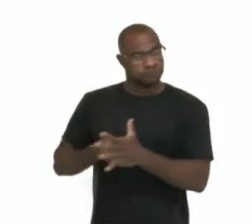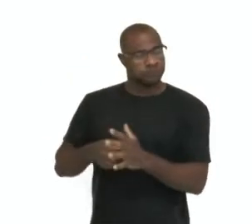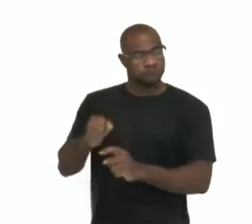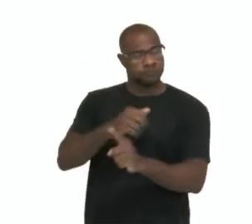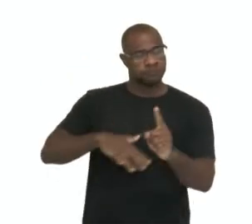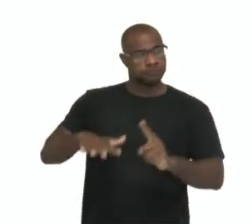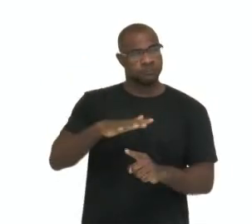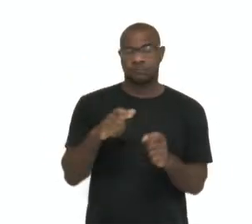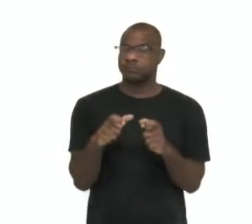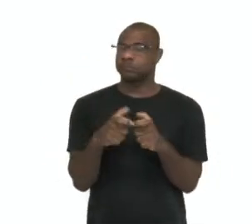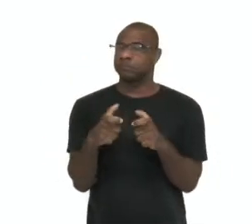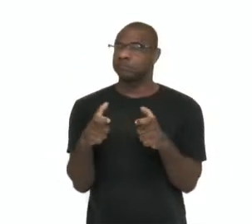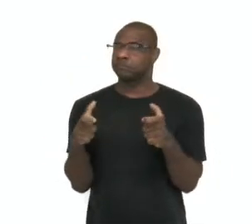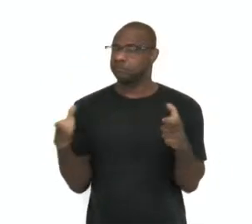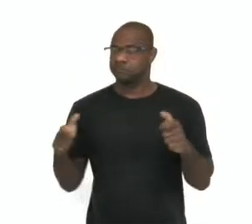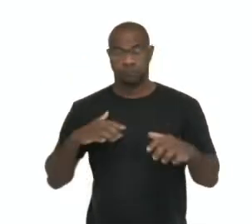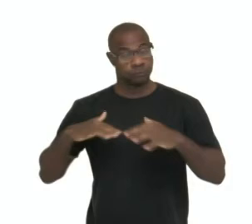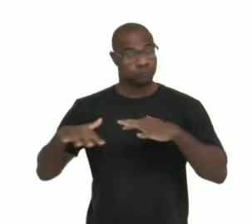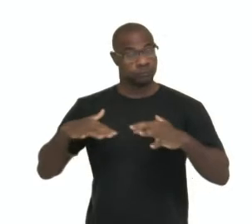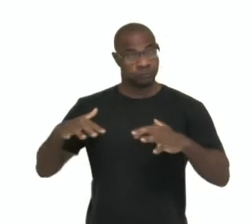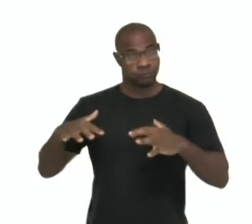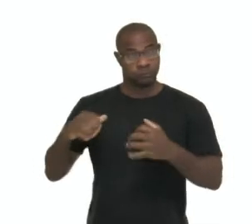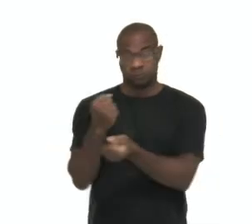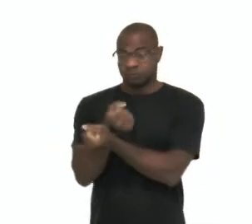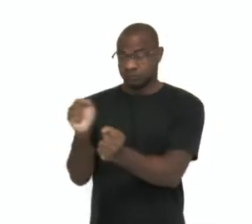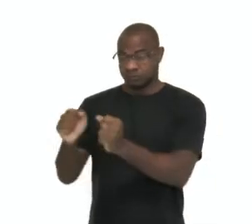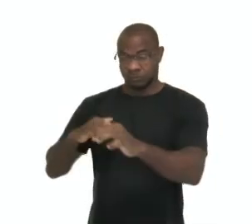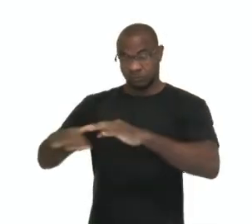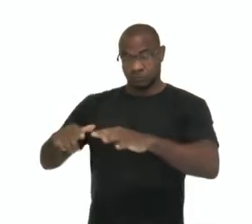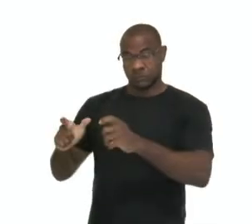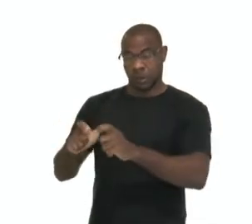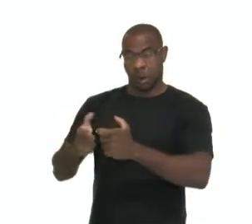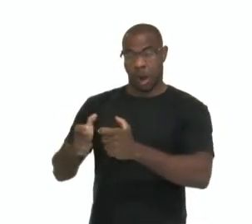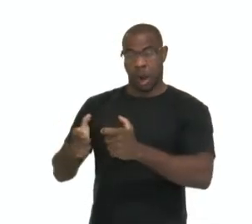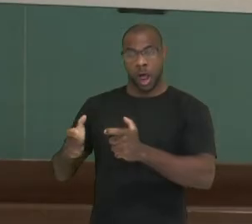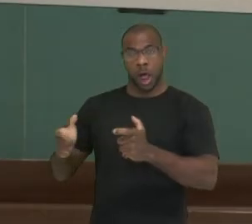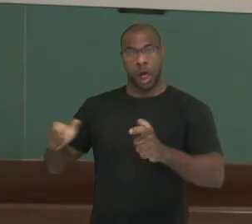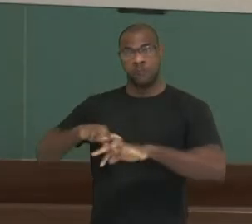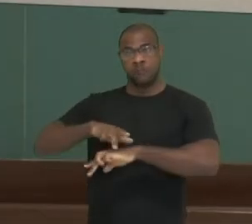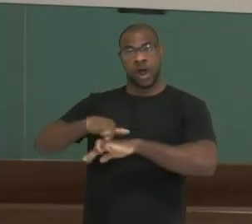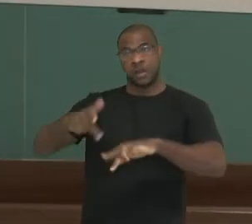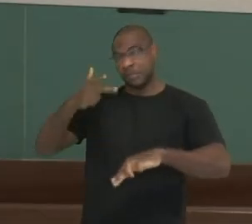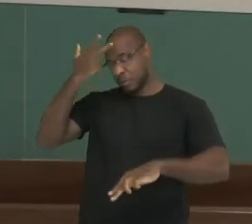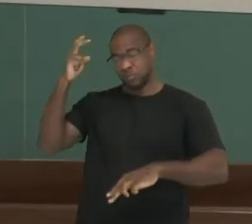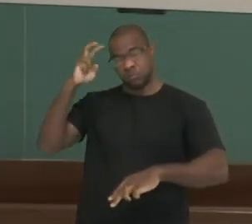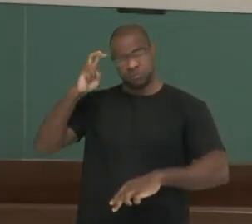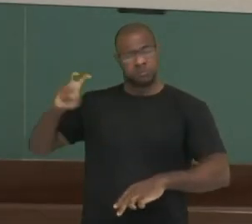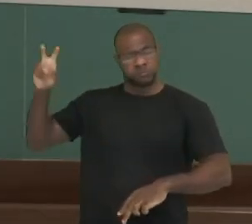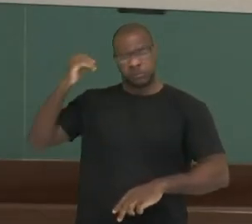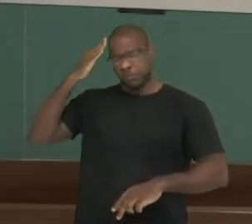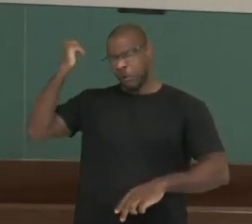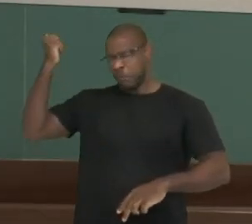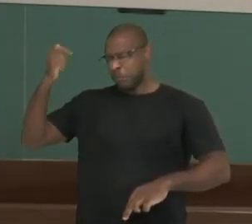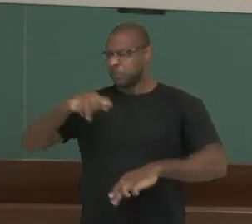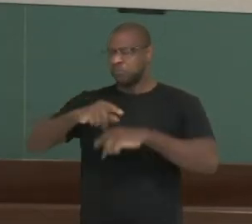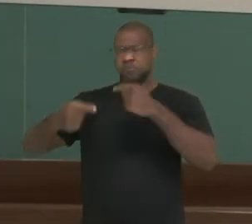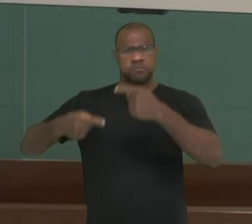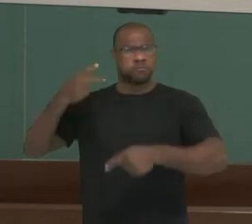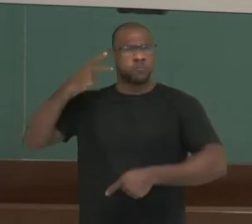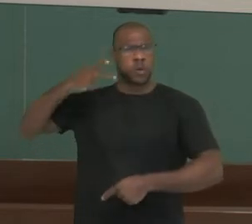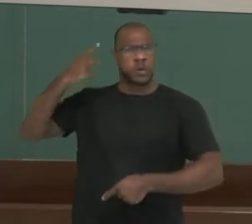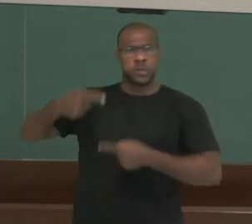começa a ficar maior. O movimento abolicionista, com vários indivíduos, intelectuais, artistas,